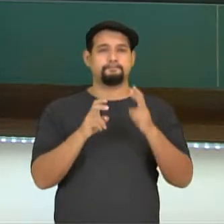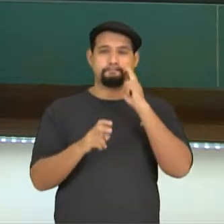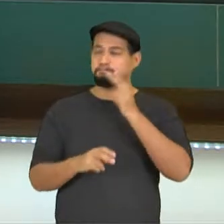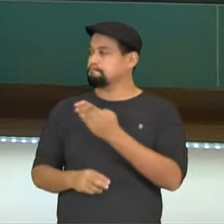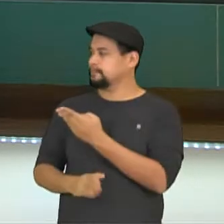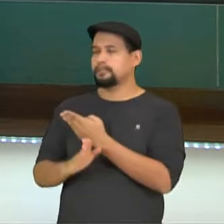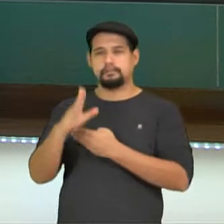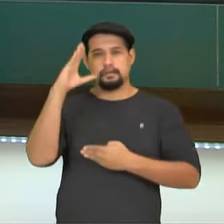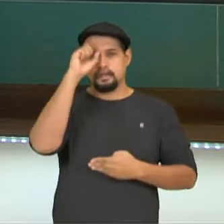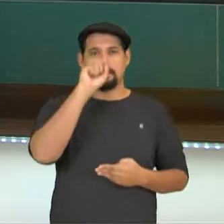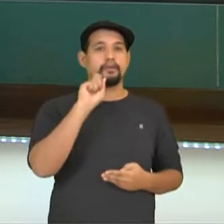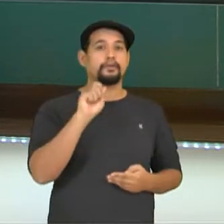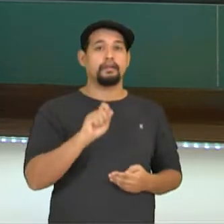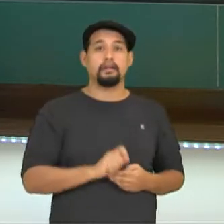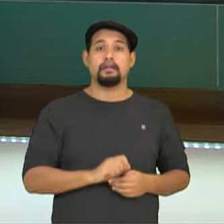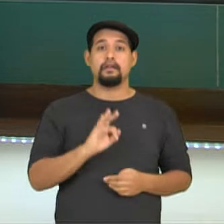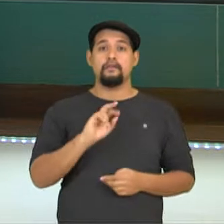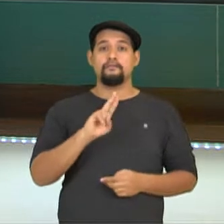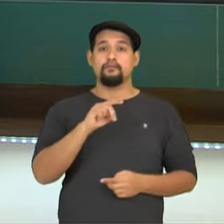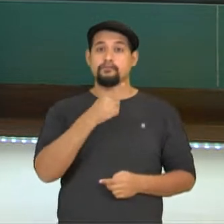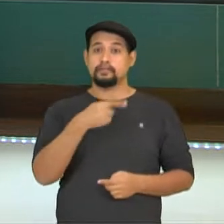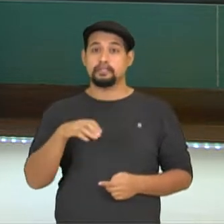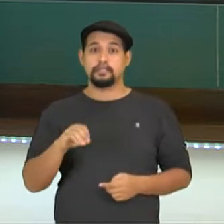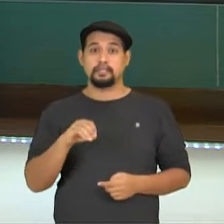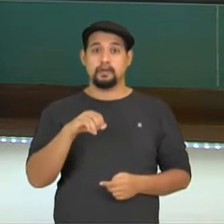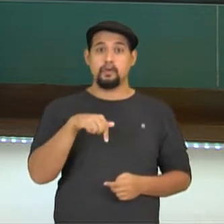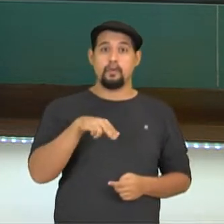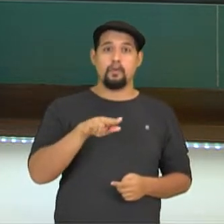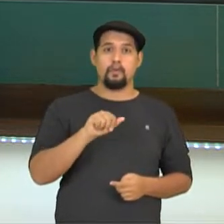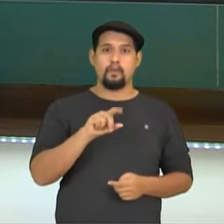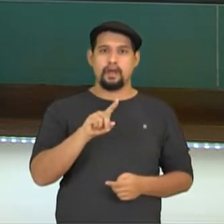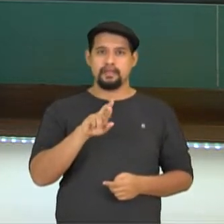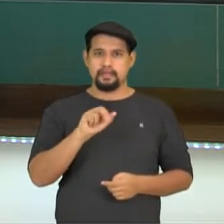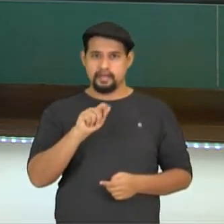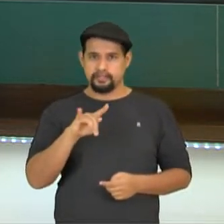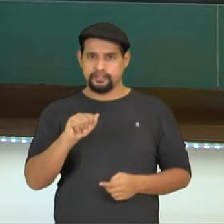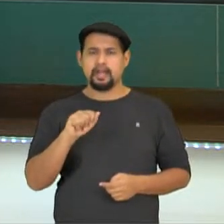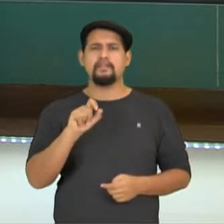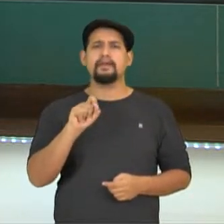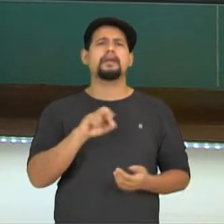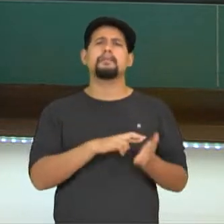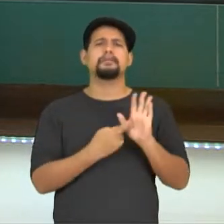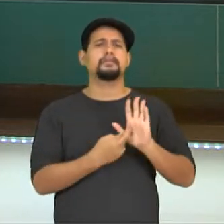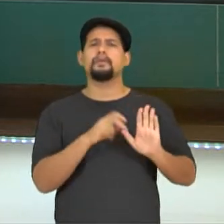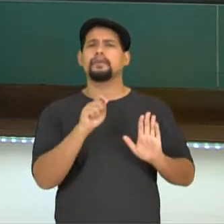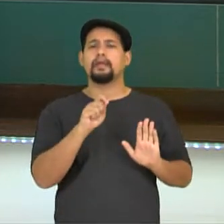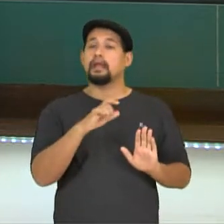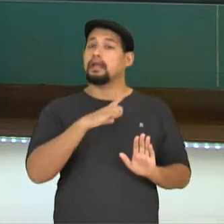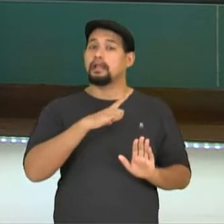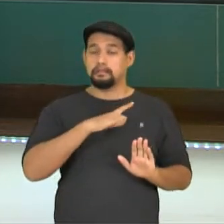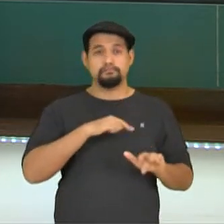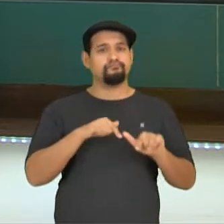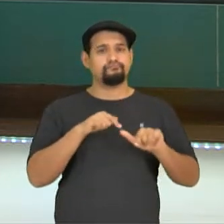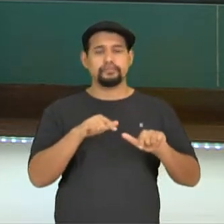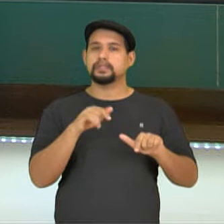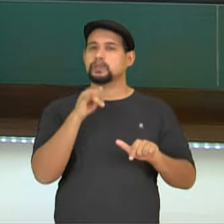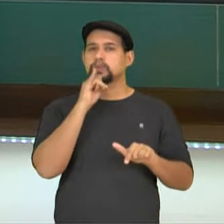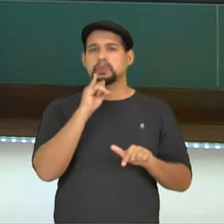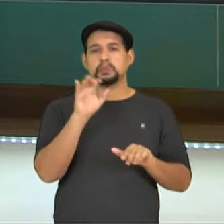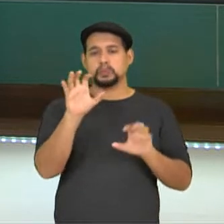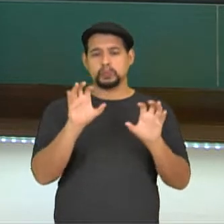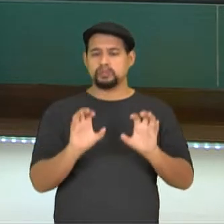Então, como você já sabe, as funções têm gráficos para representar suas características, né? A gente representa a função da sua